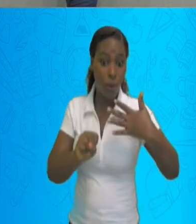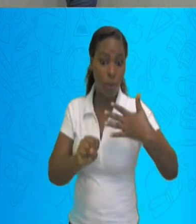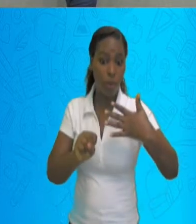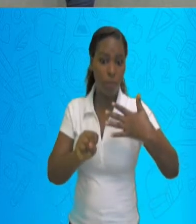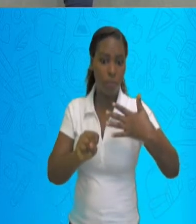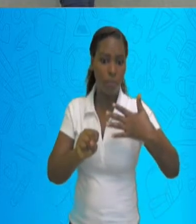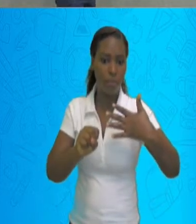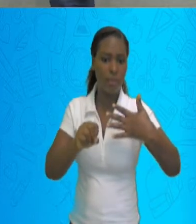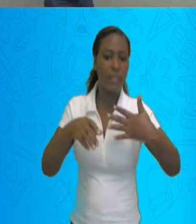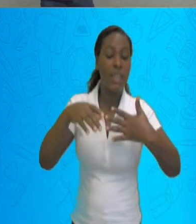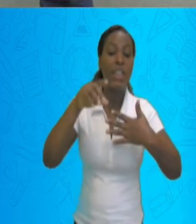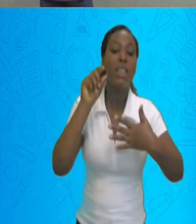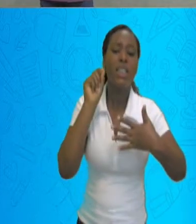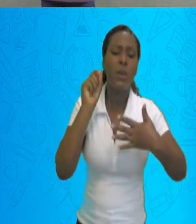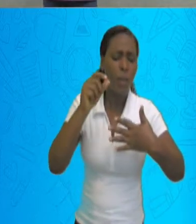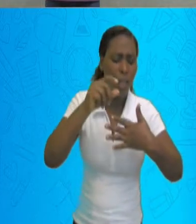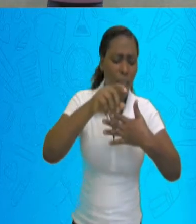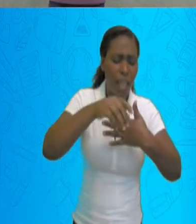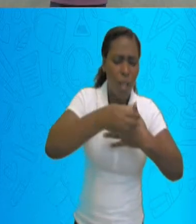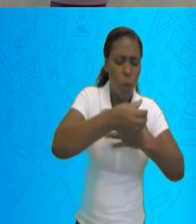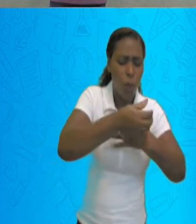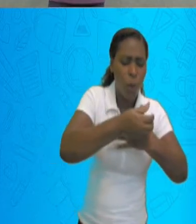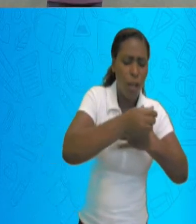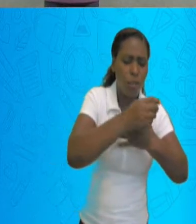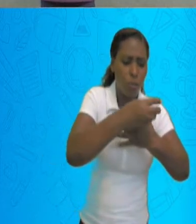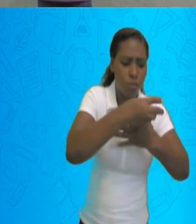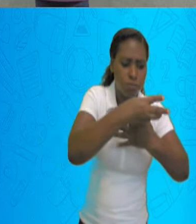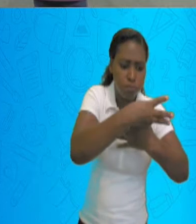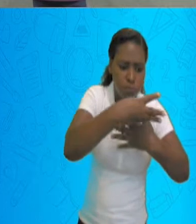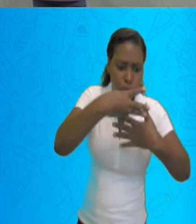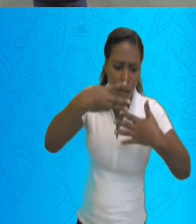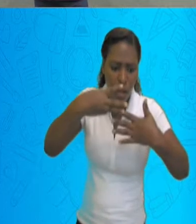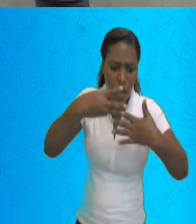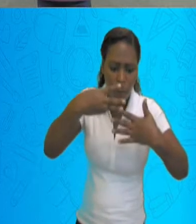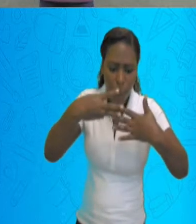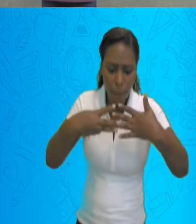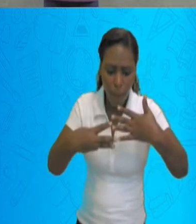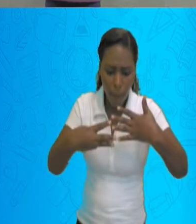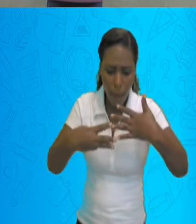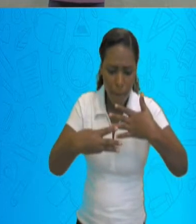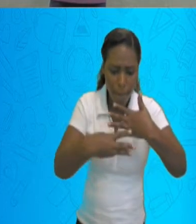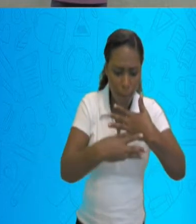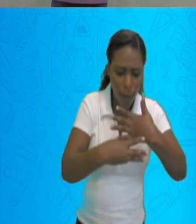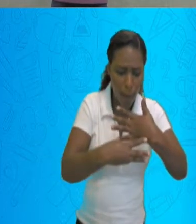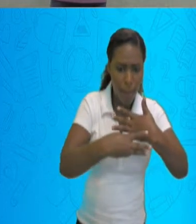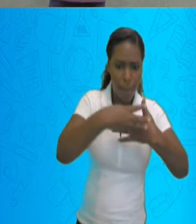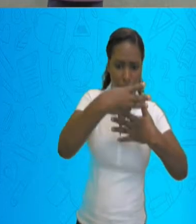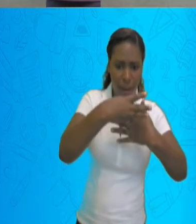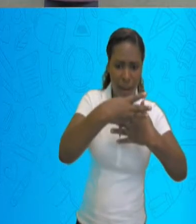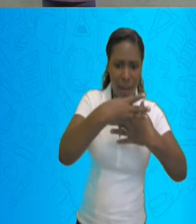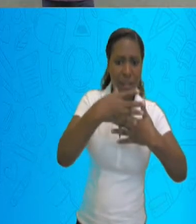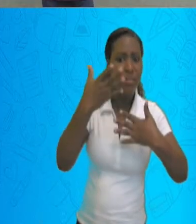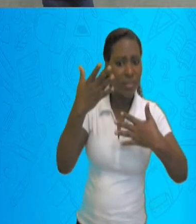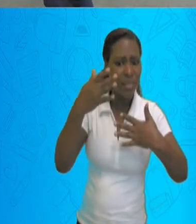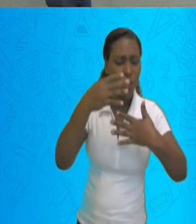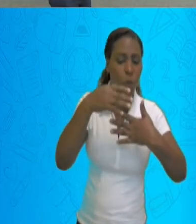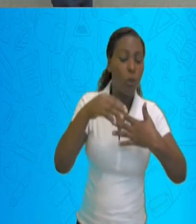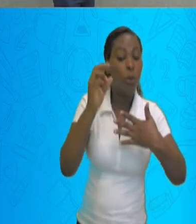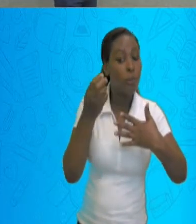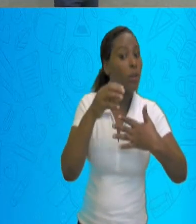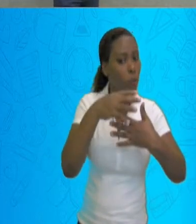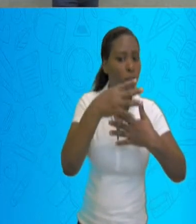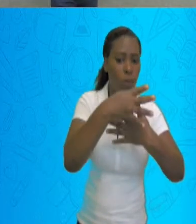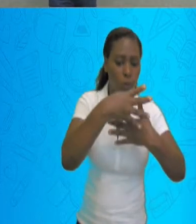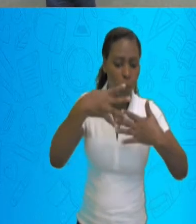viu na televisão, aquelas lutas da UFC. O ringue, né? Onde os lutadores praticam